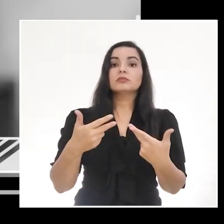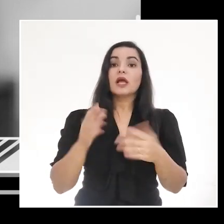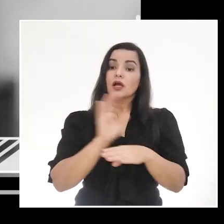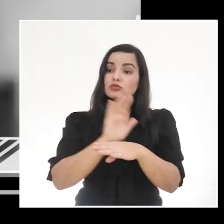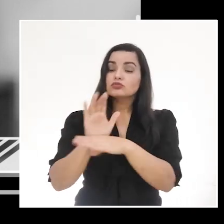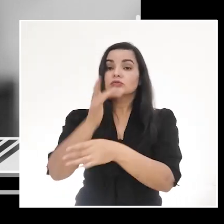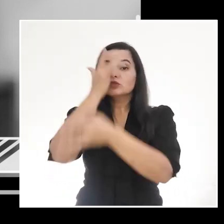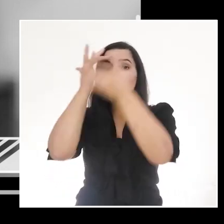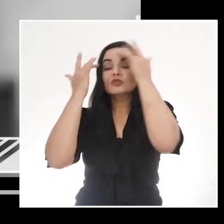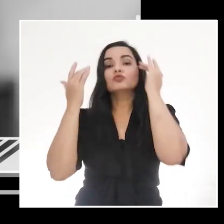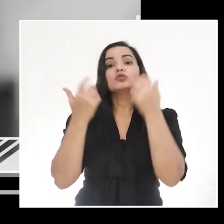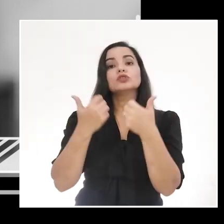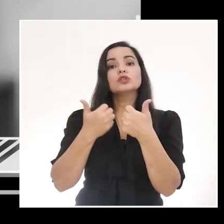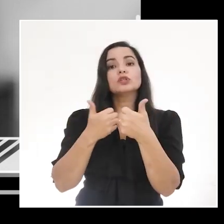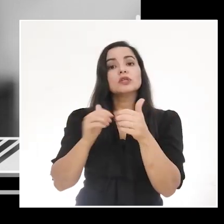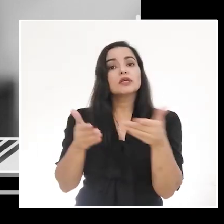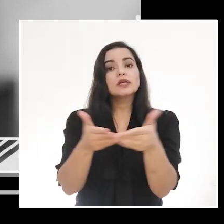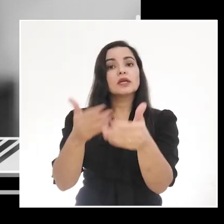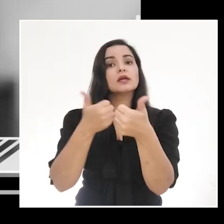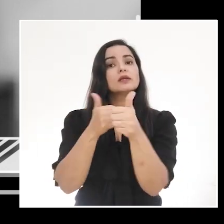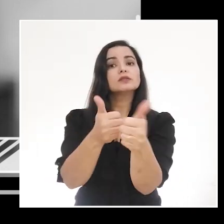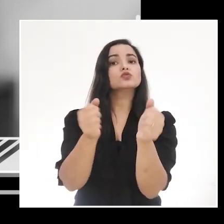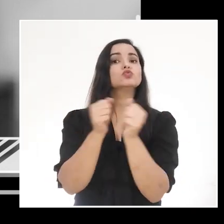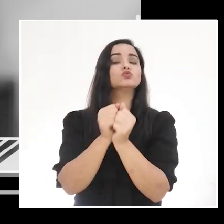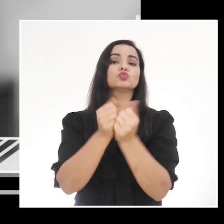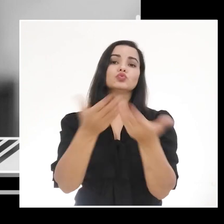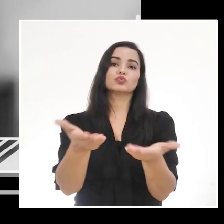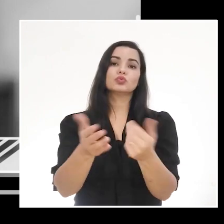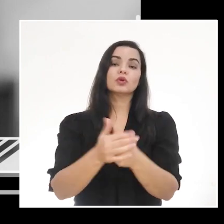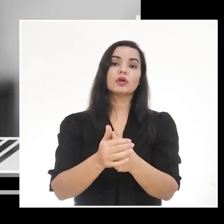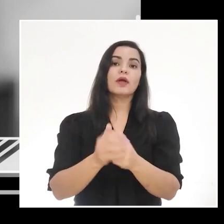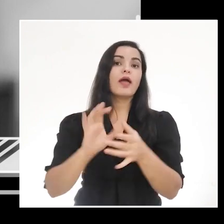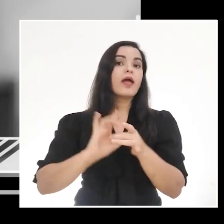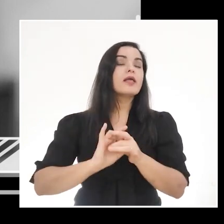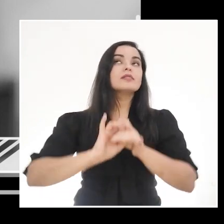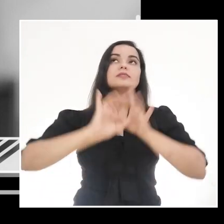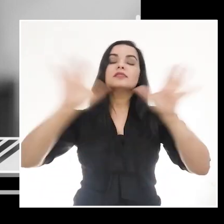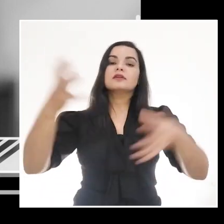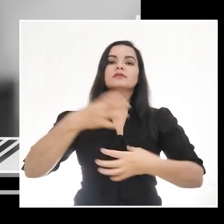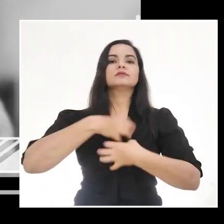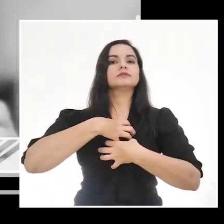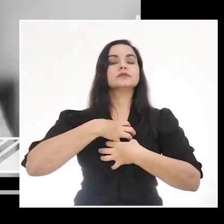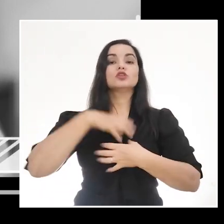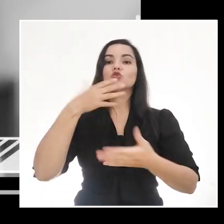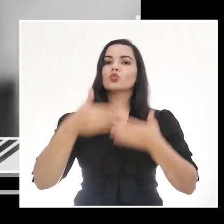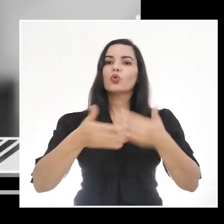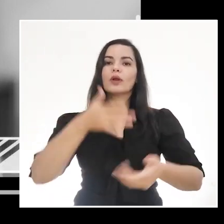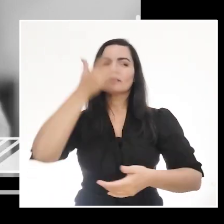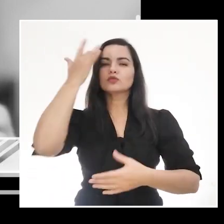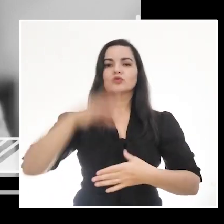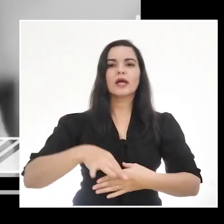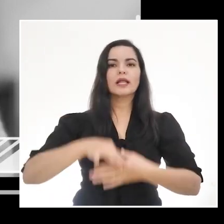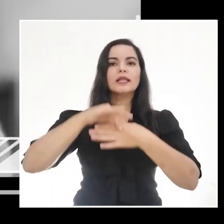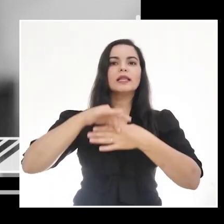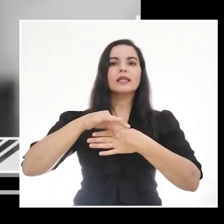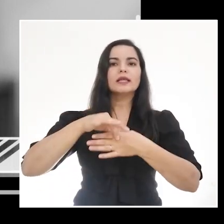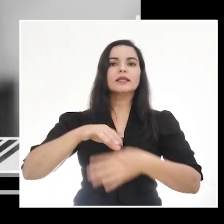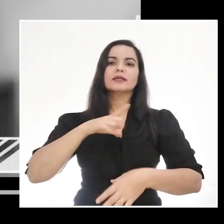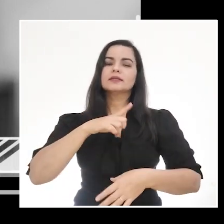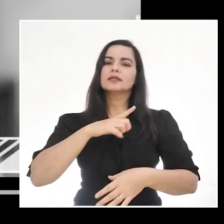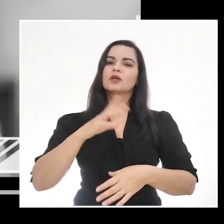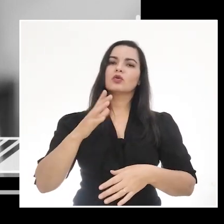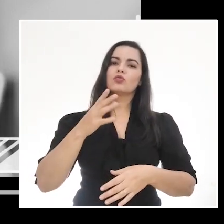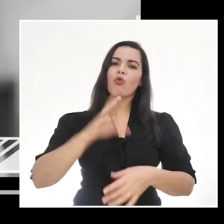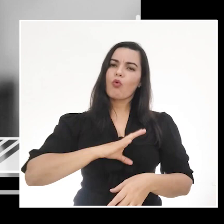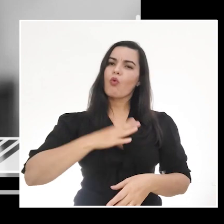suas emoções, irá ajudar as pessoas que estão caminhando com você. Isso é libertador para qualquer líder que